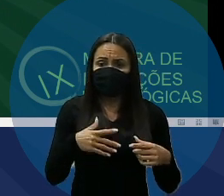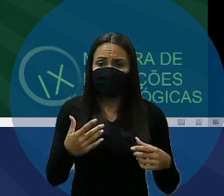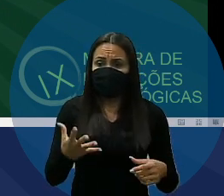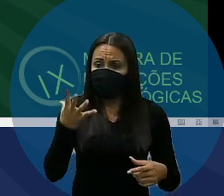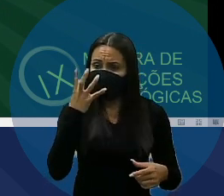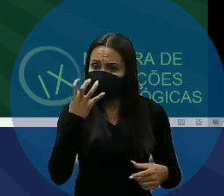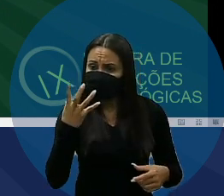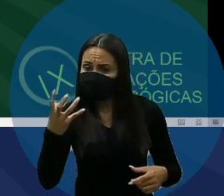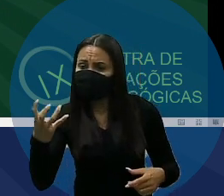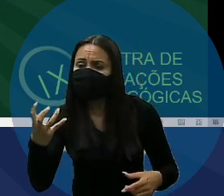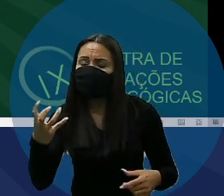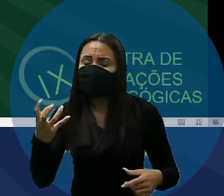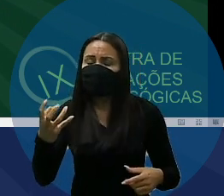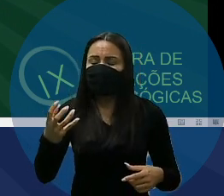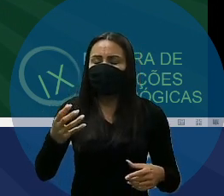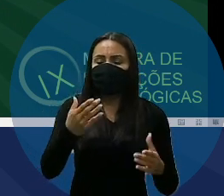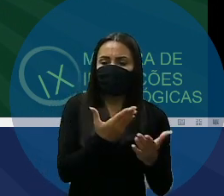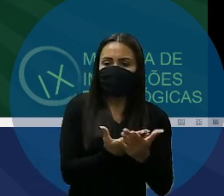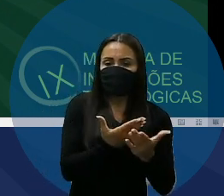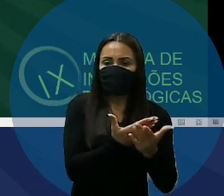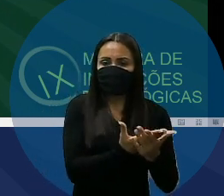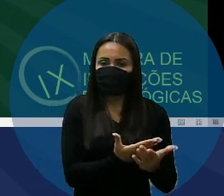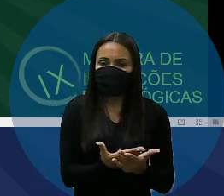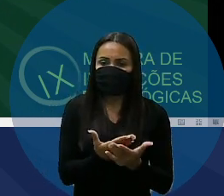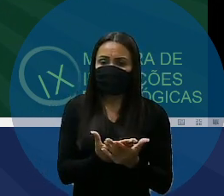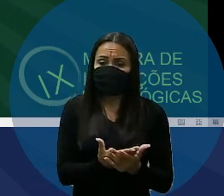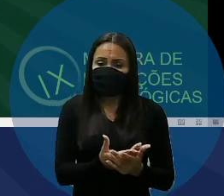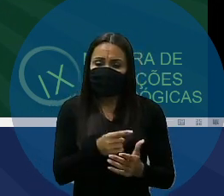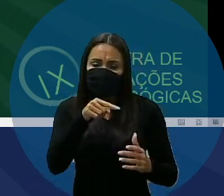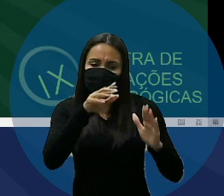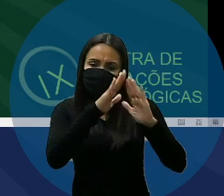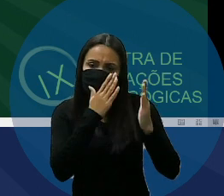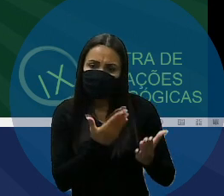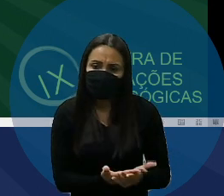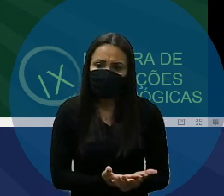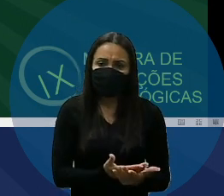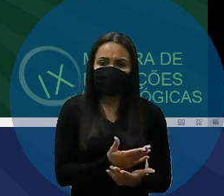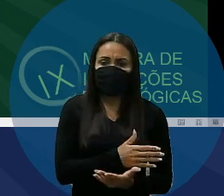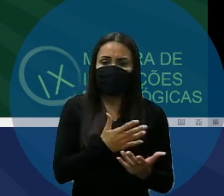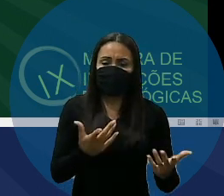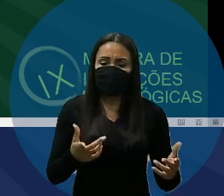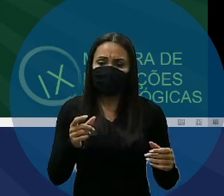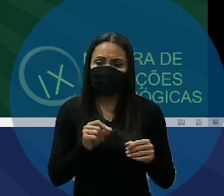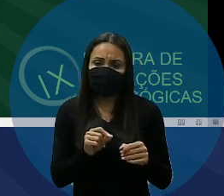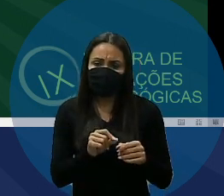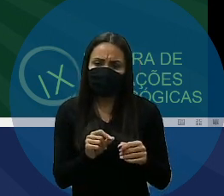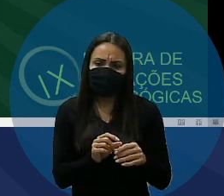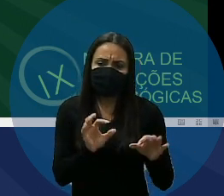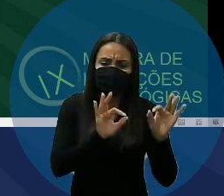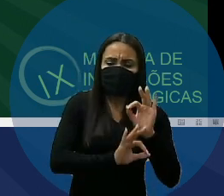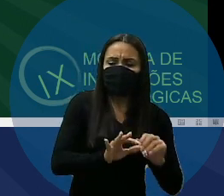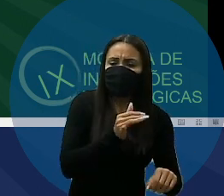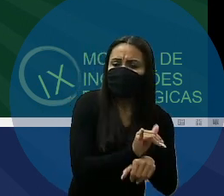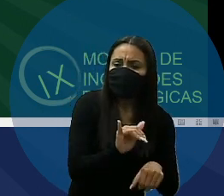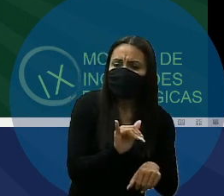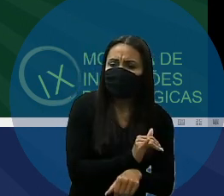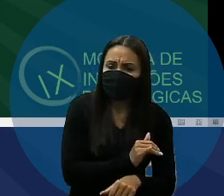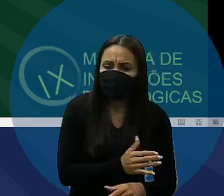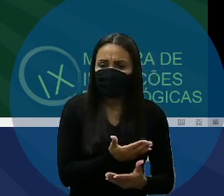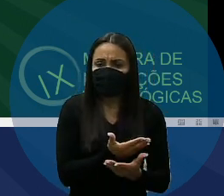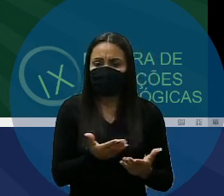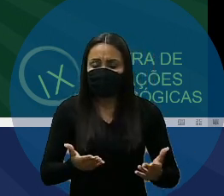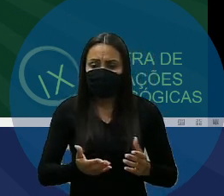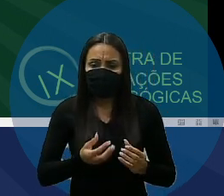estudante para a escola. Né? Diante disso tudo, teve a buscativa, né, que foi feita em todas as escolas. E além da buscativa, é como